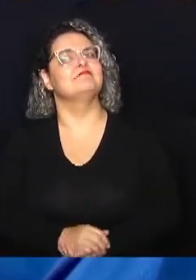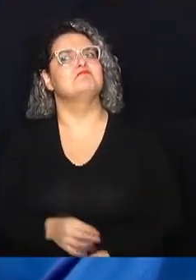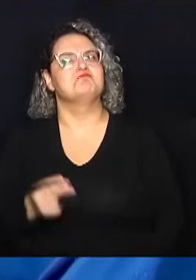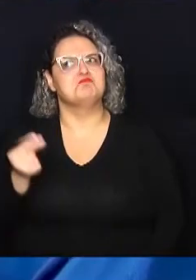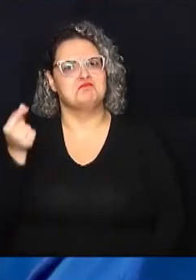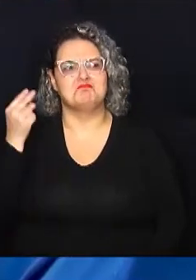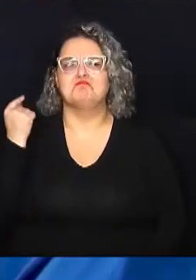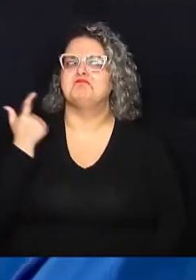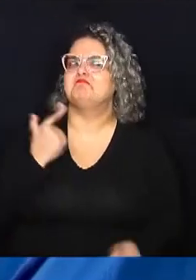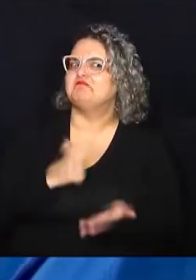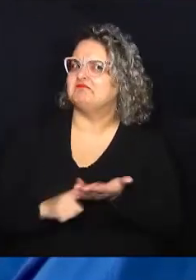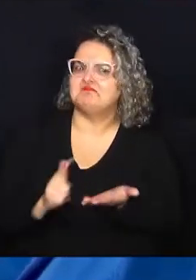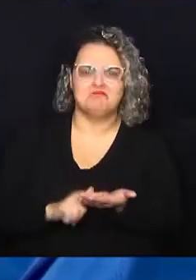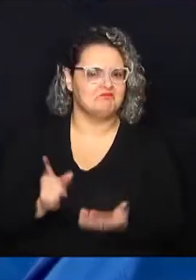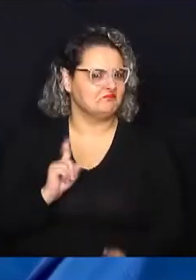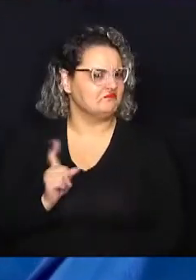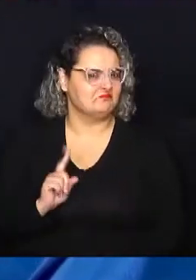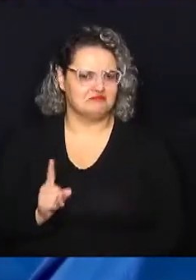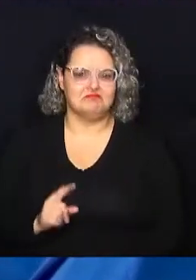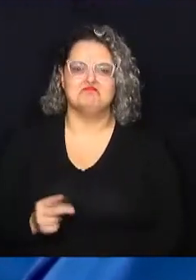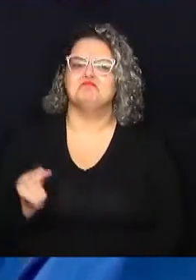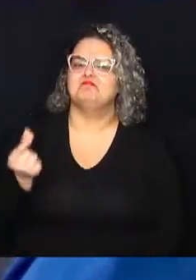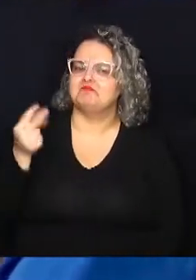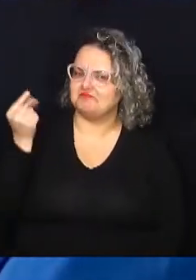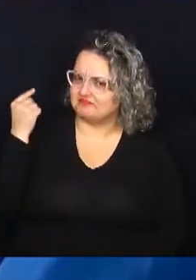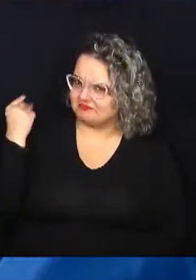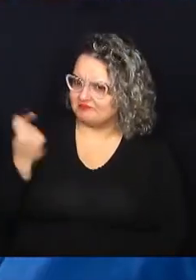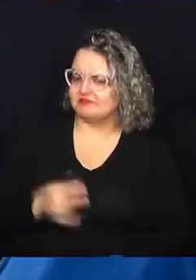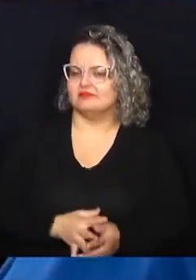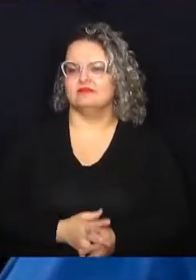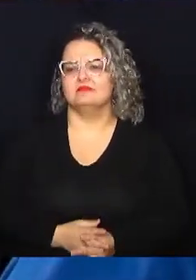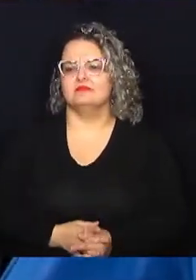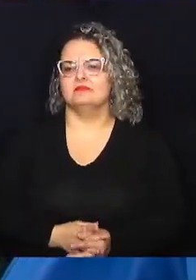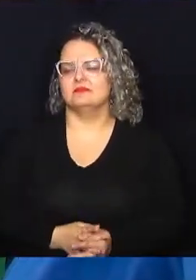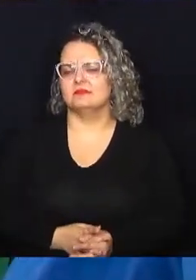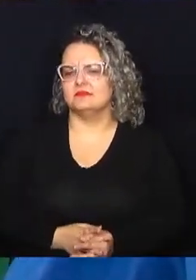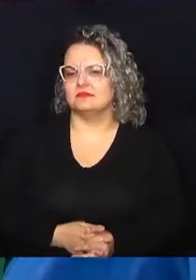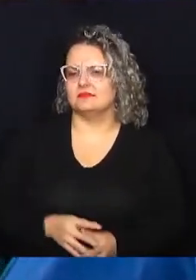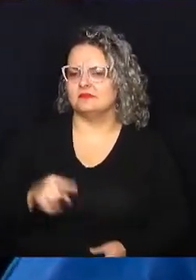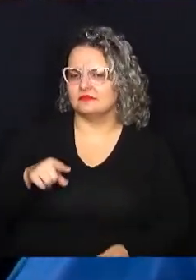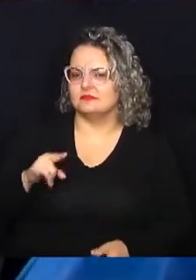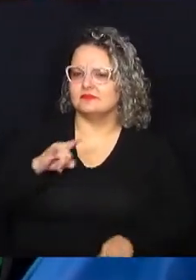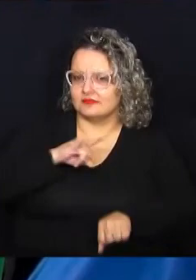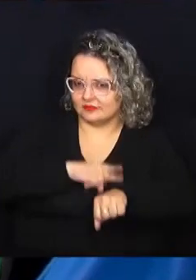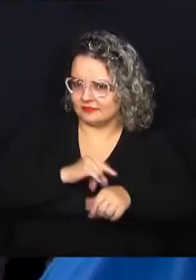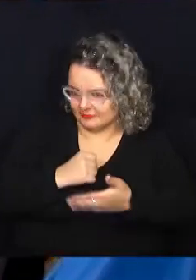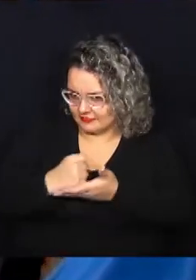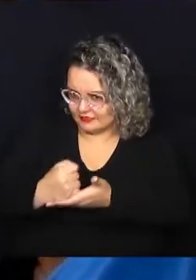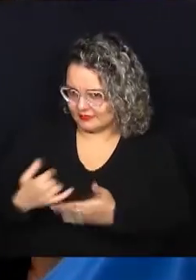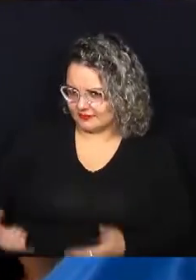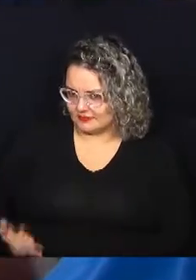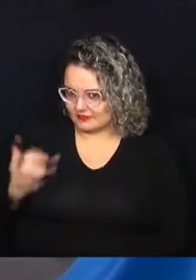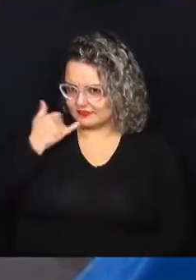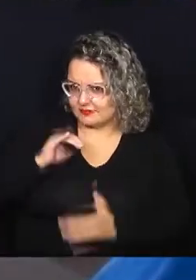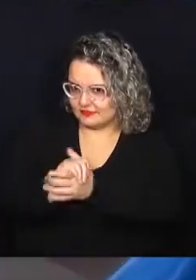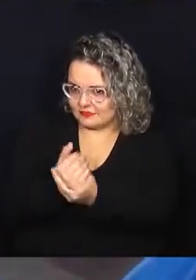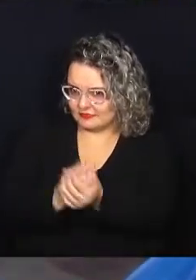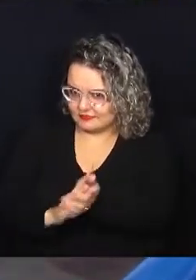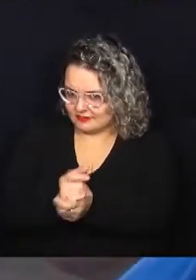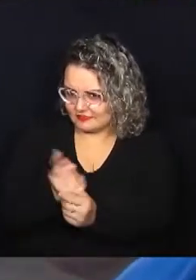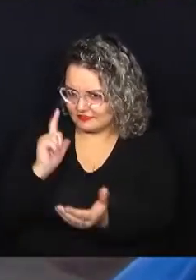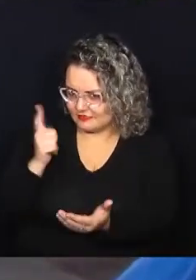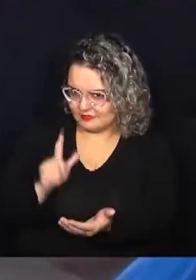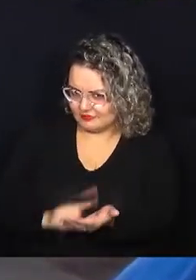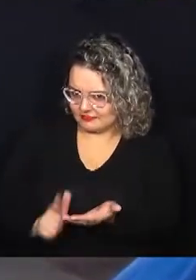que eu não dou uma higienizada nele é um bom tempo mesmo Você vai ao banheiro e aí você lava as mãos mas você não